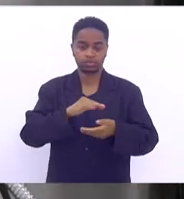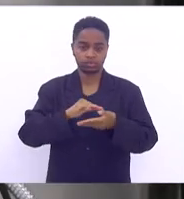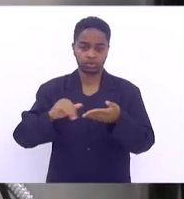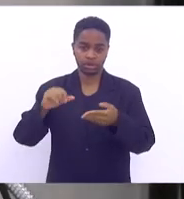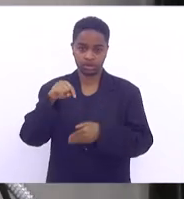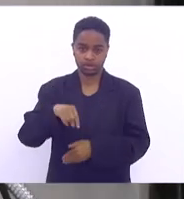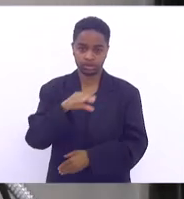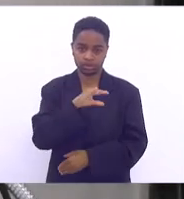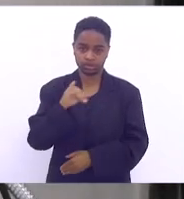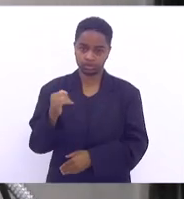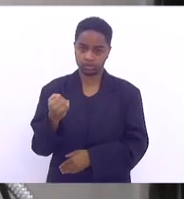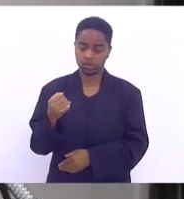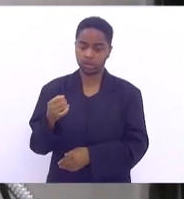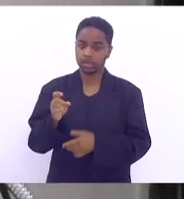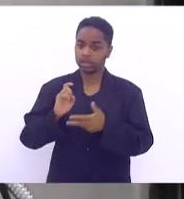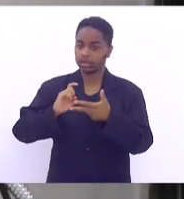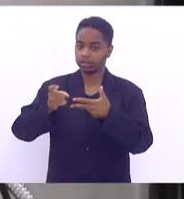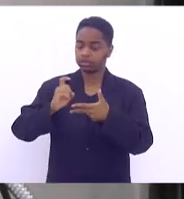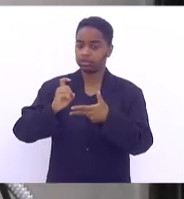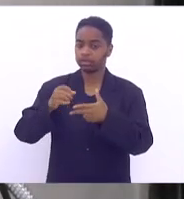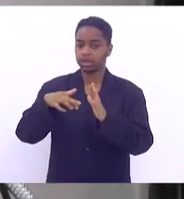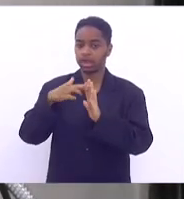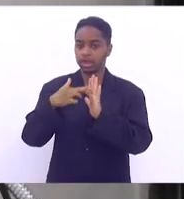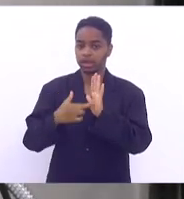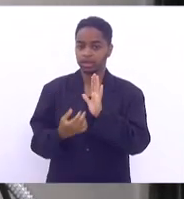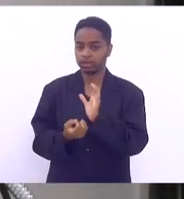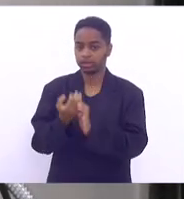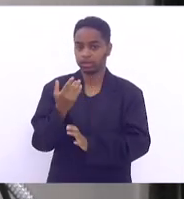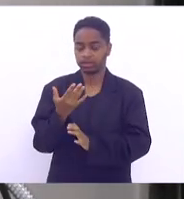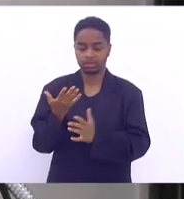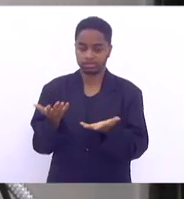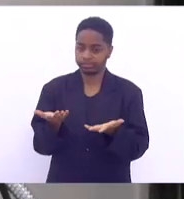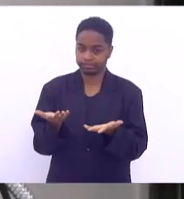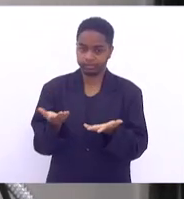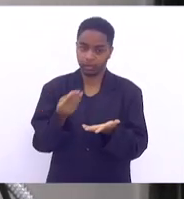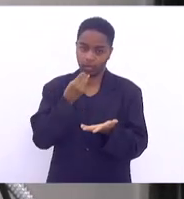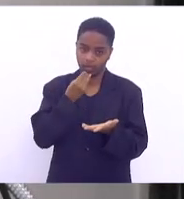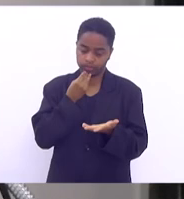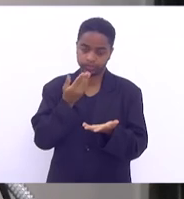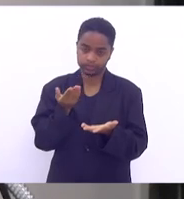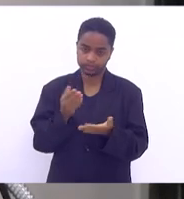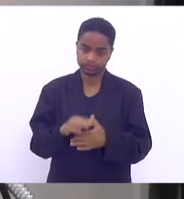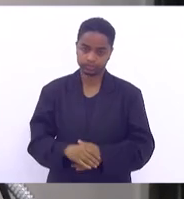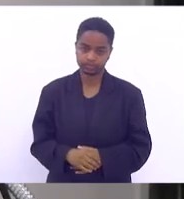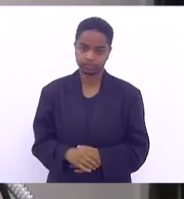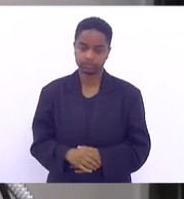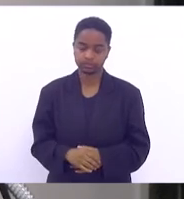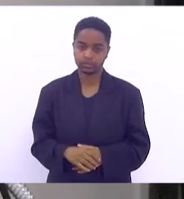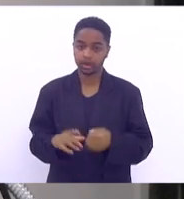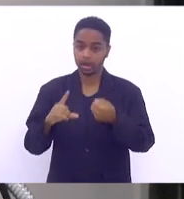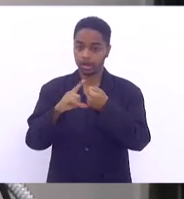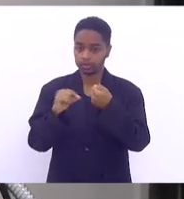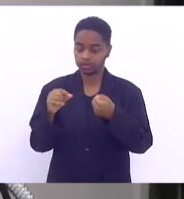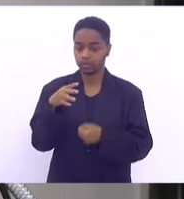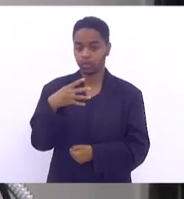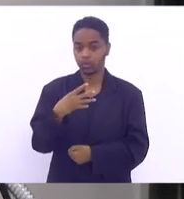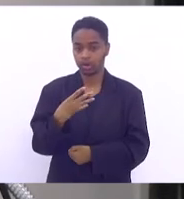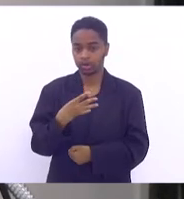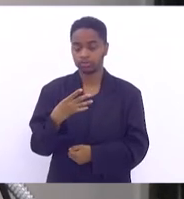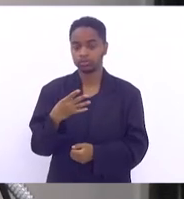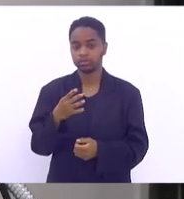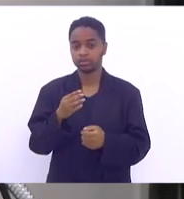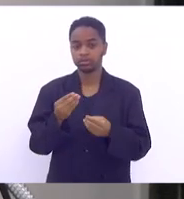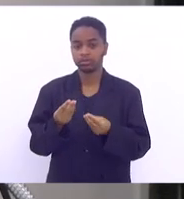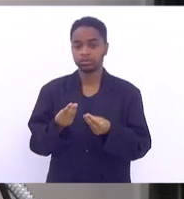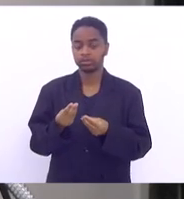questão do Poder Executivo regulamentará onde couber esta lei. Isso é óbvio. E o artigo 4º fala, dá um prazo,